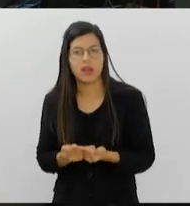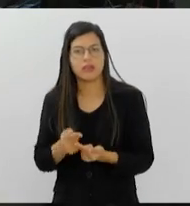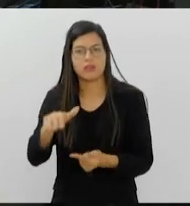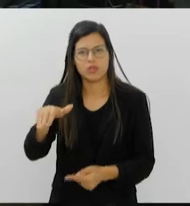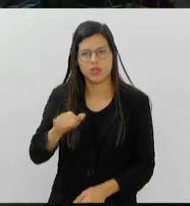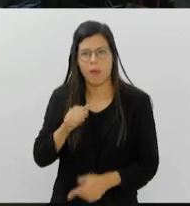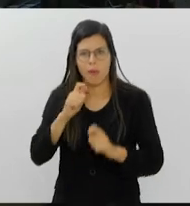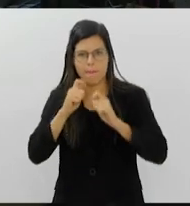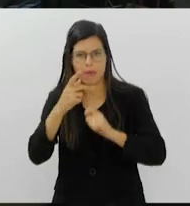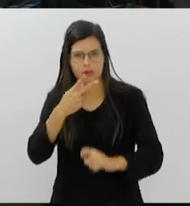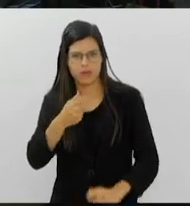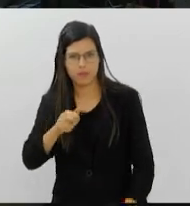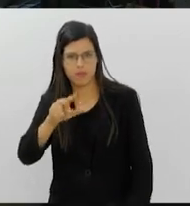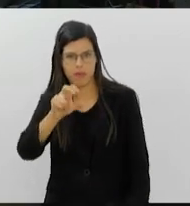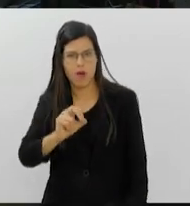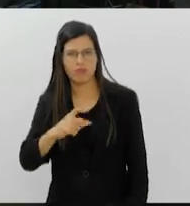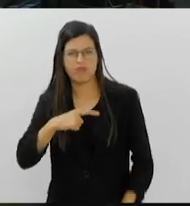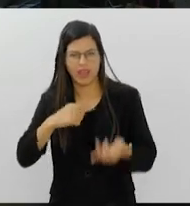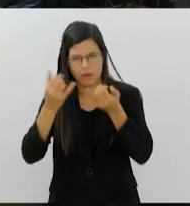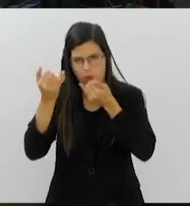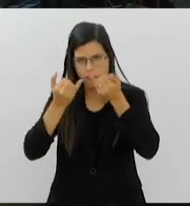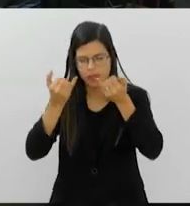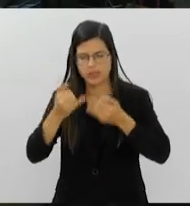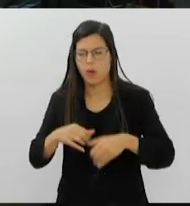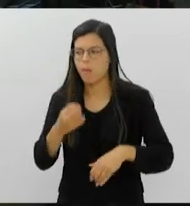as informações. Bom dia, PV.